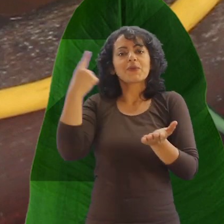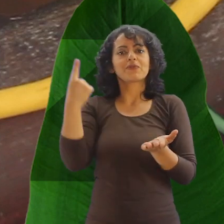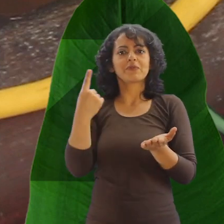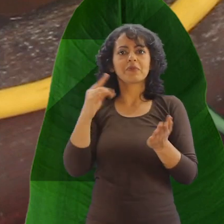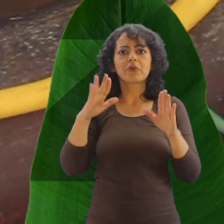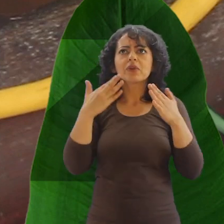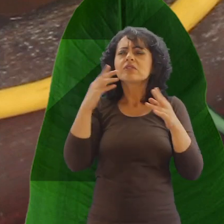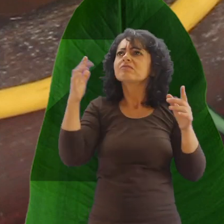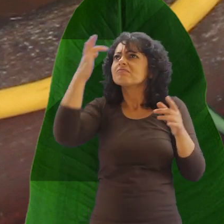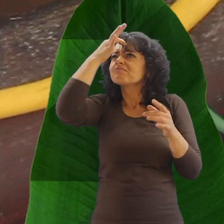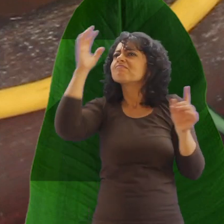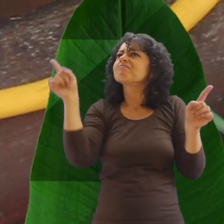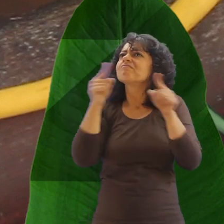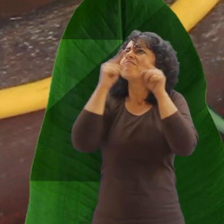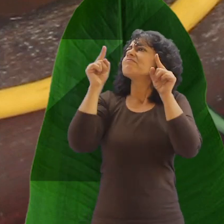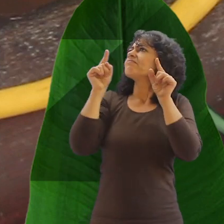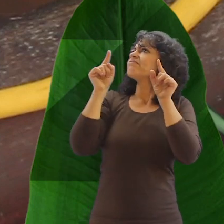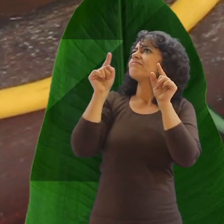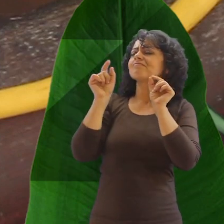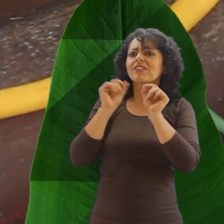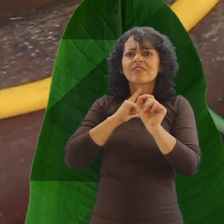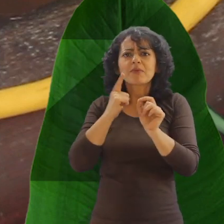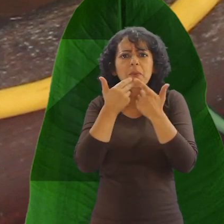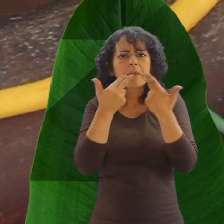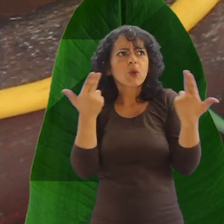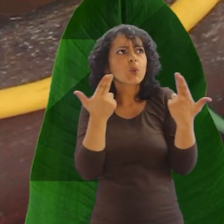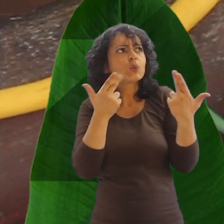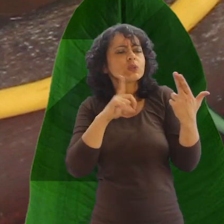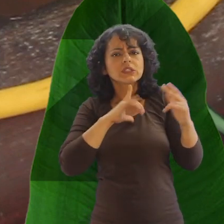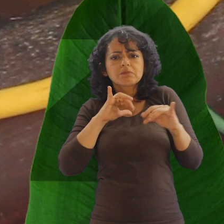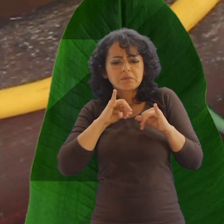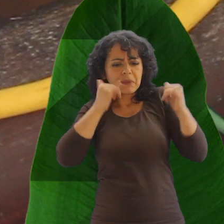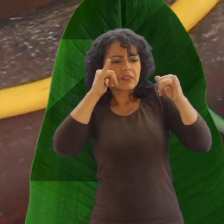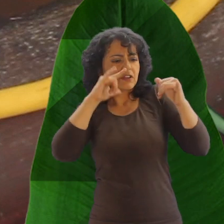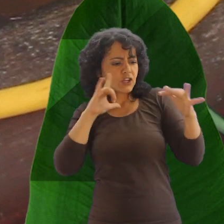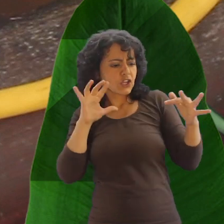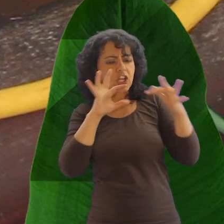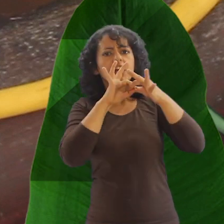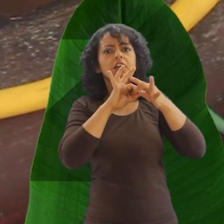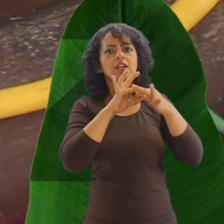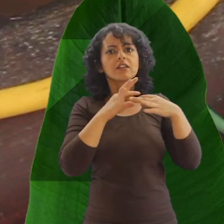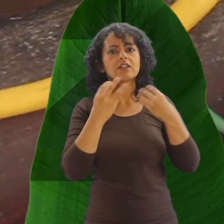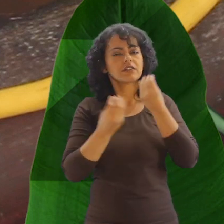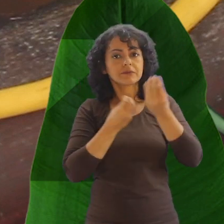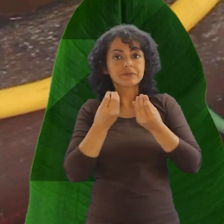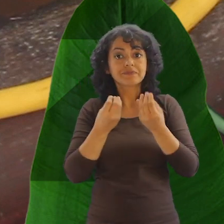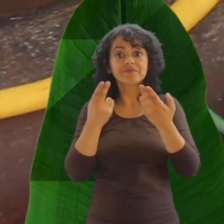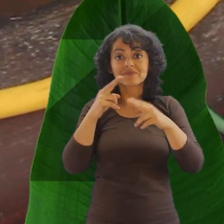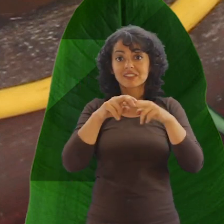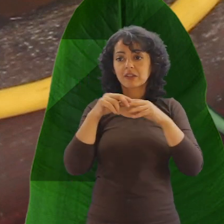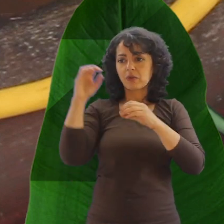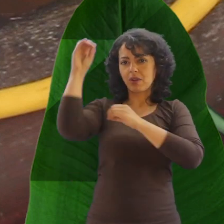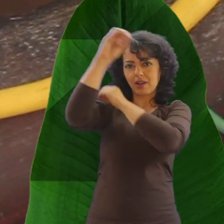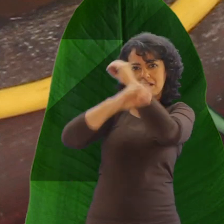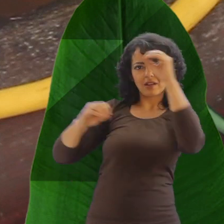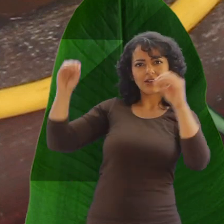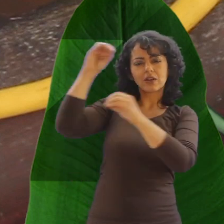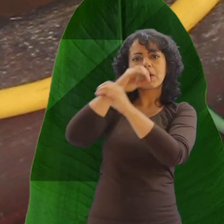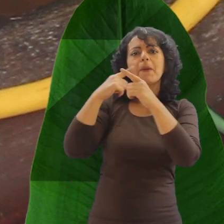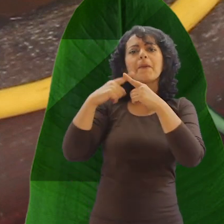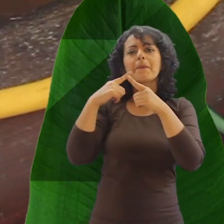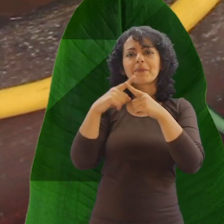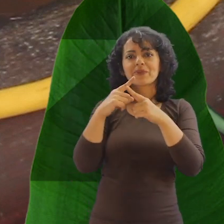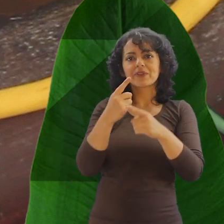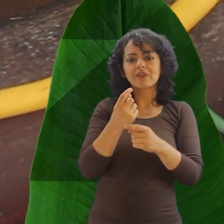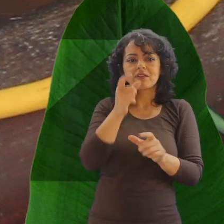confirmação. Assim, quando você fica, opa, tem um negócio aqui, tem uma energia, tem uma conexão. Então, a astrologia ter